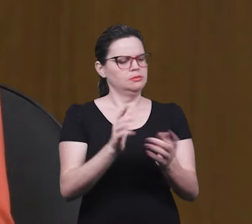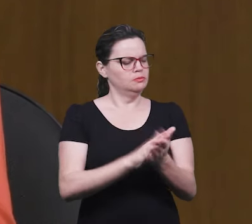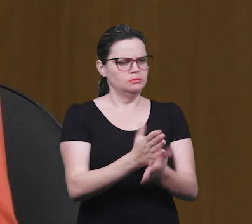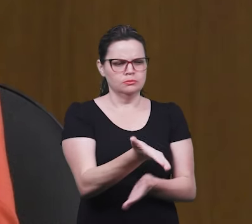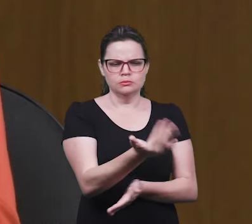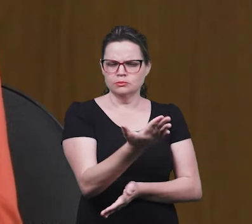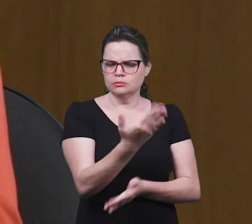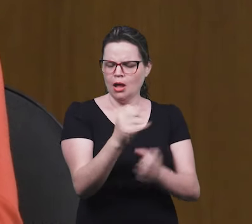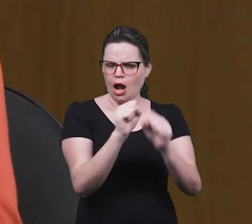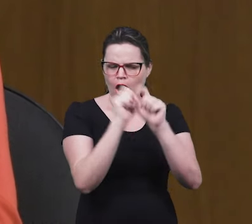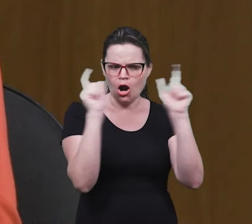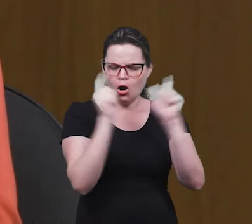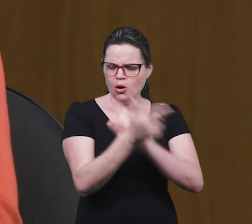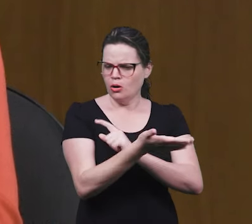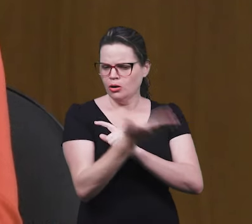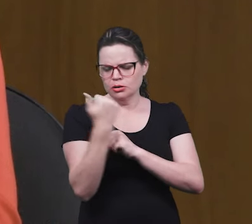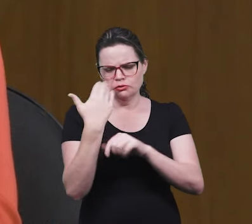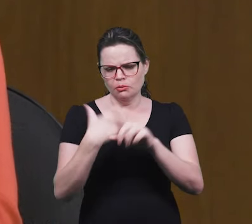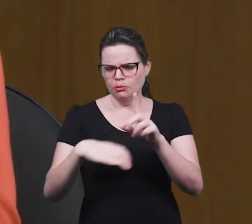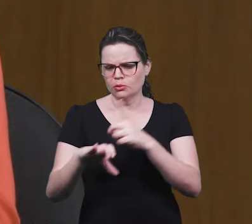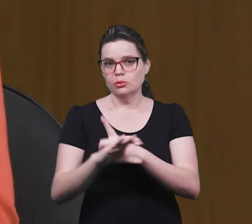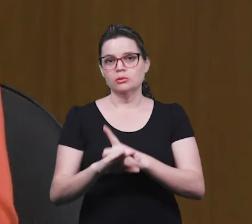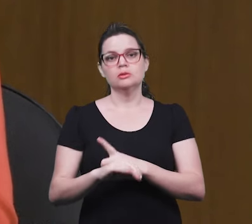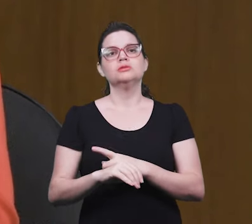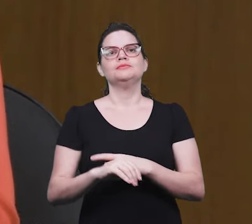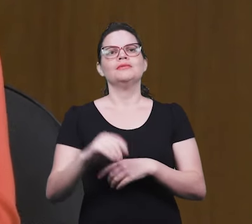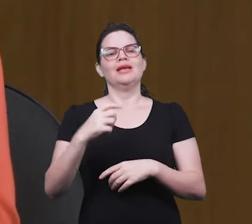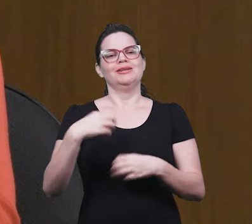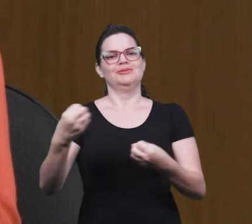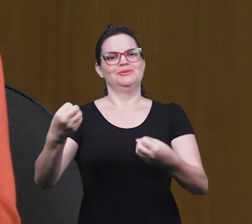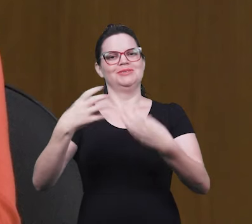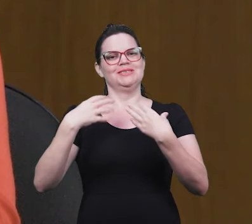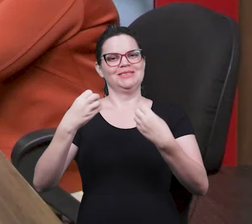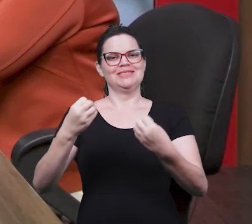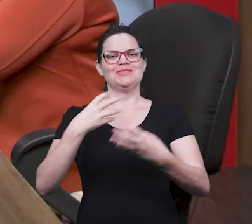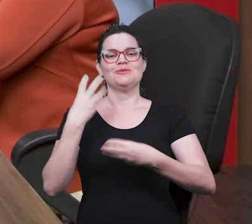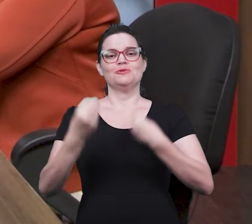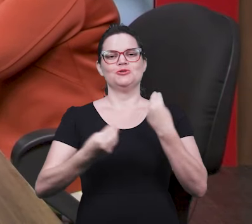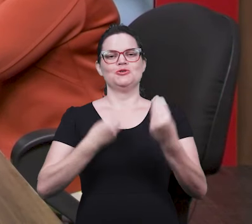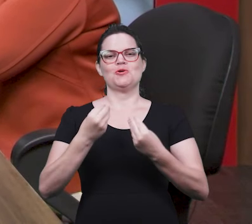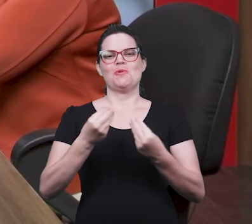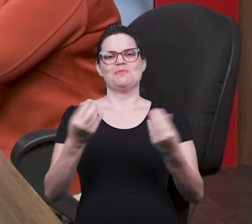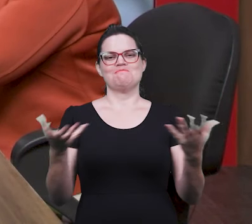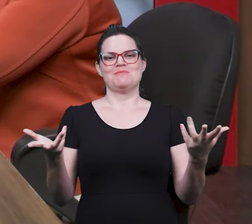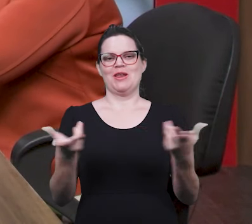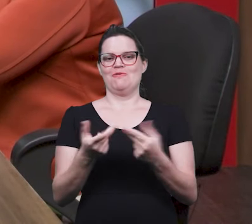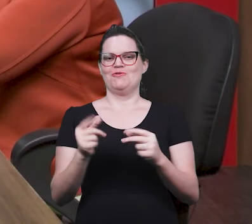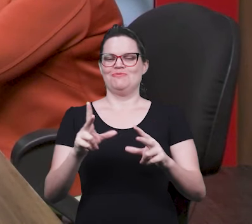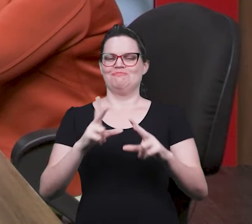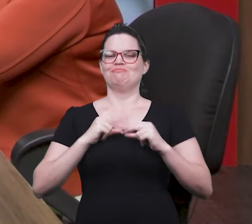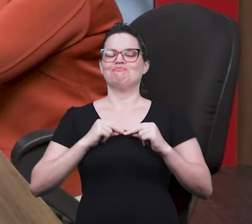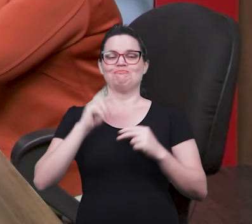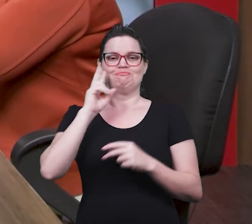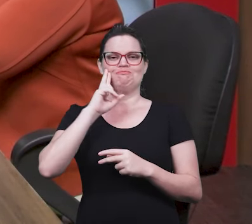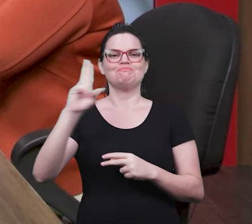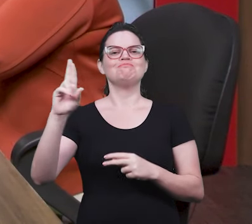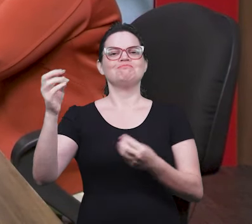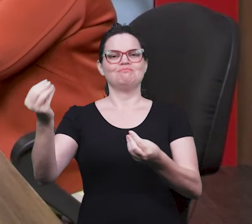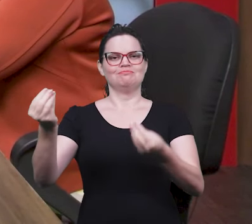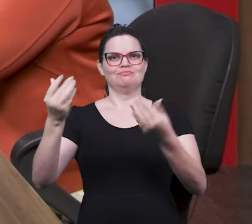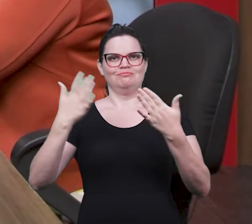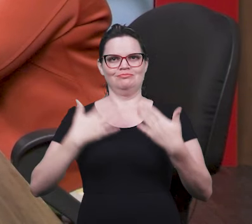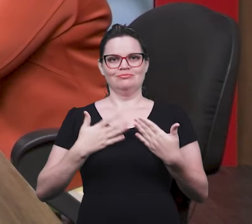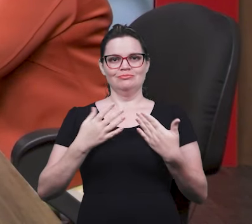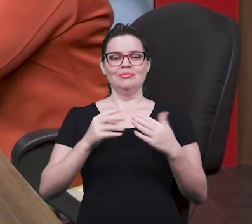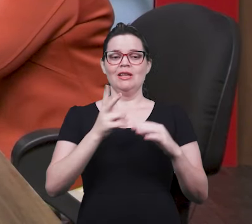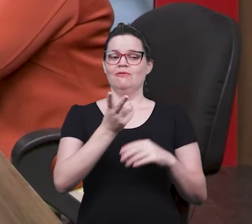ali e nos ensinou a ter esse grande tesouro. Né? E depois então de Vitória, nós viemos